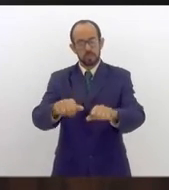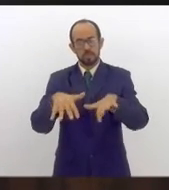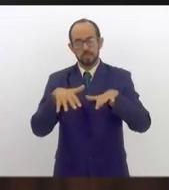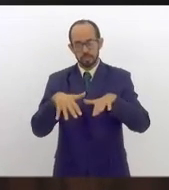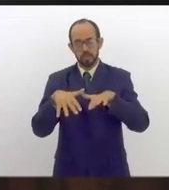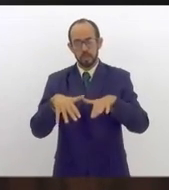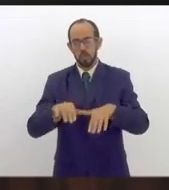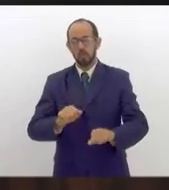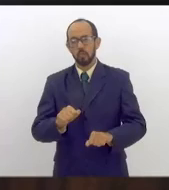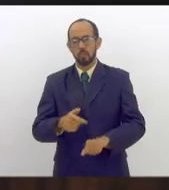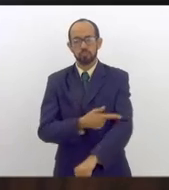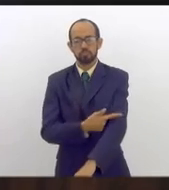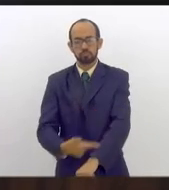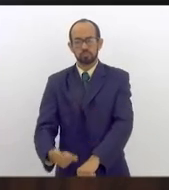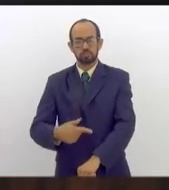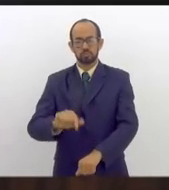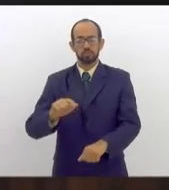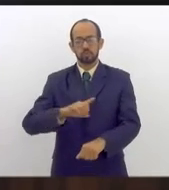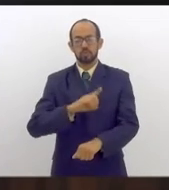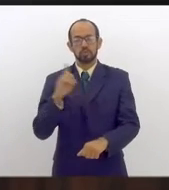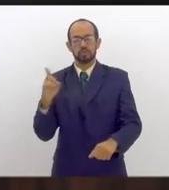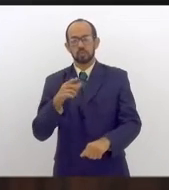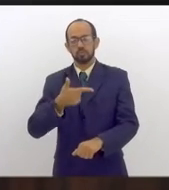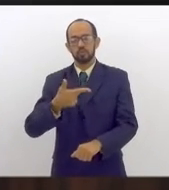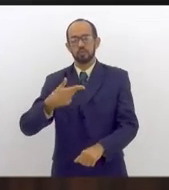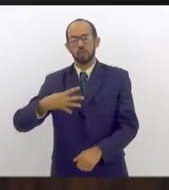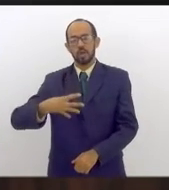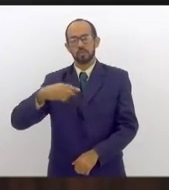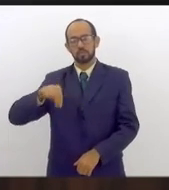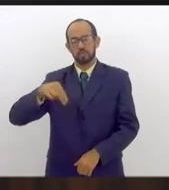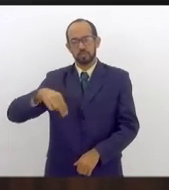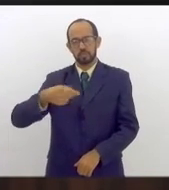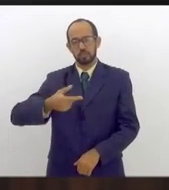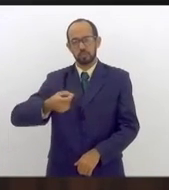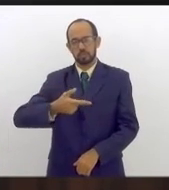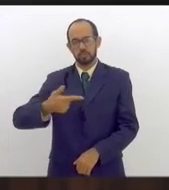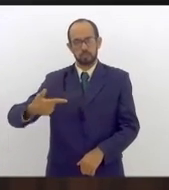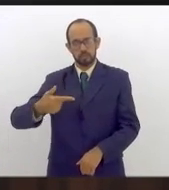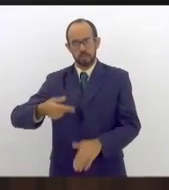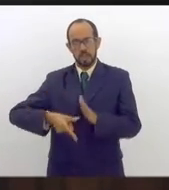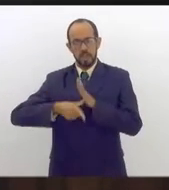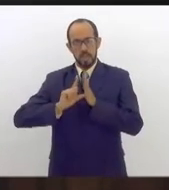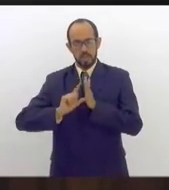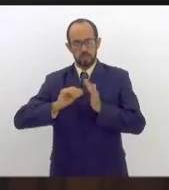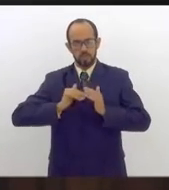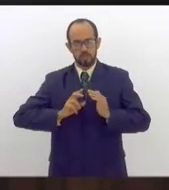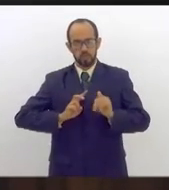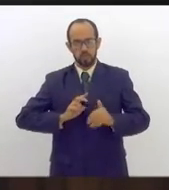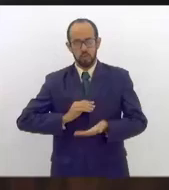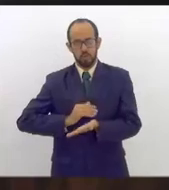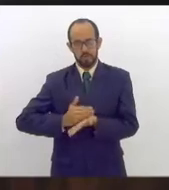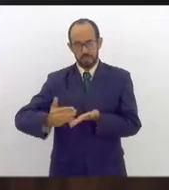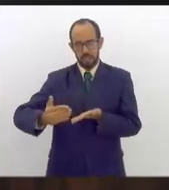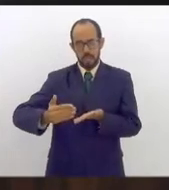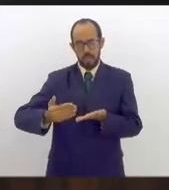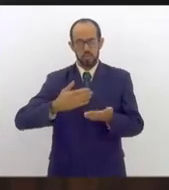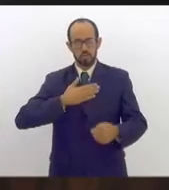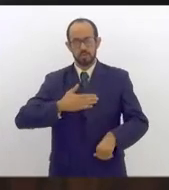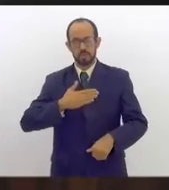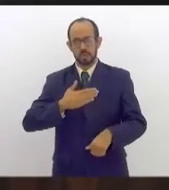dia 24 de novembro de 2022. Antes de seguir aqui, eu queria fazer aqui